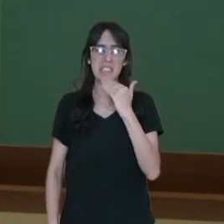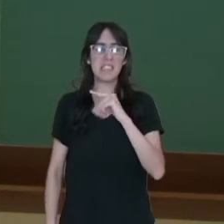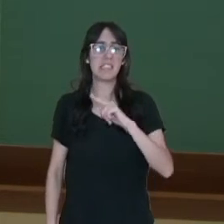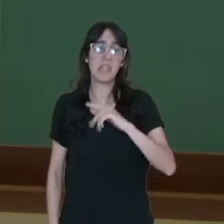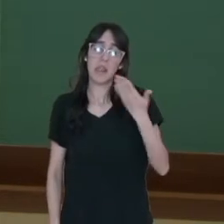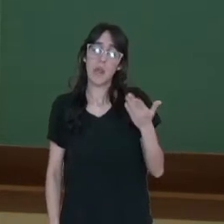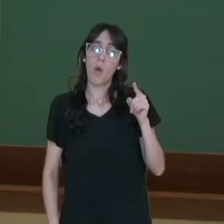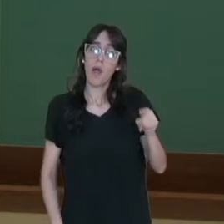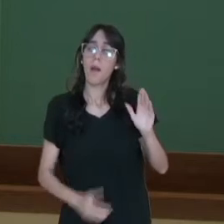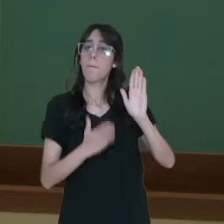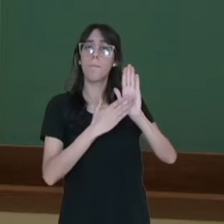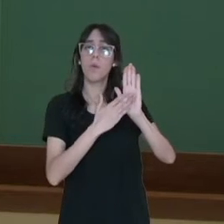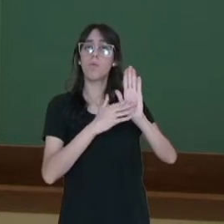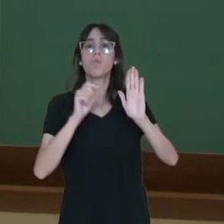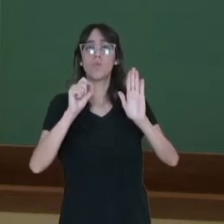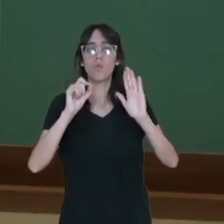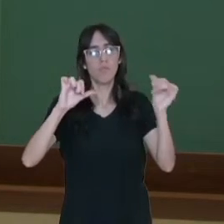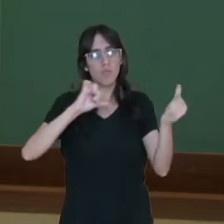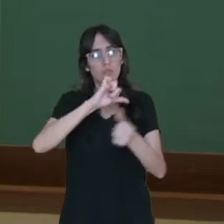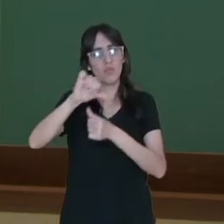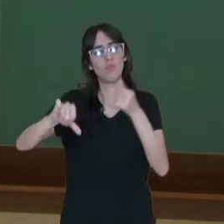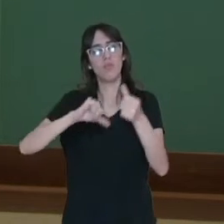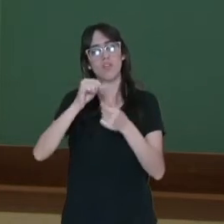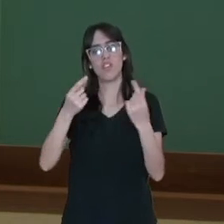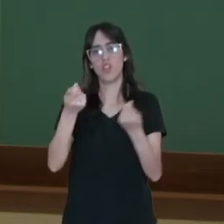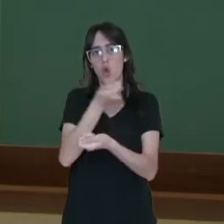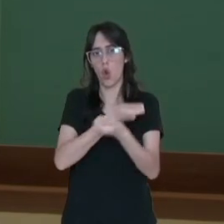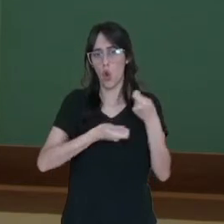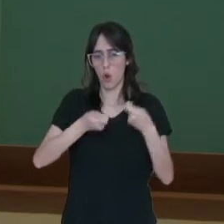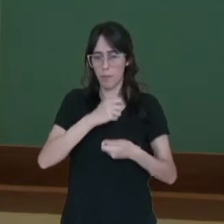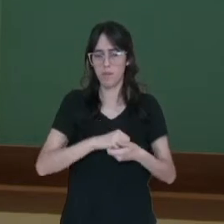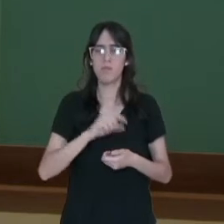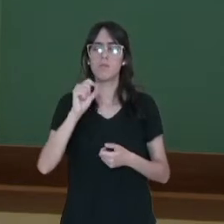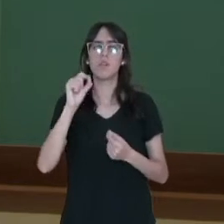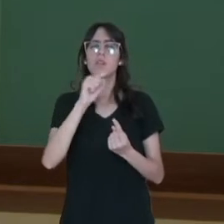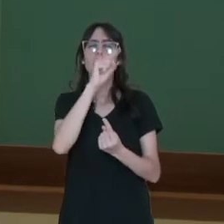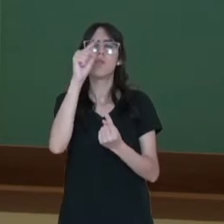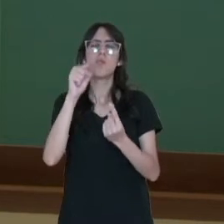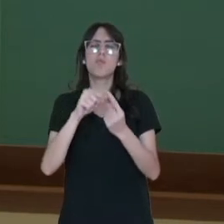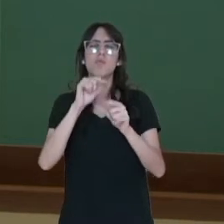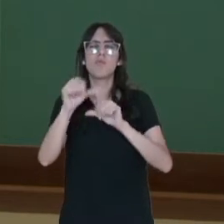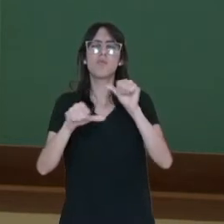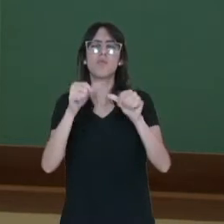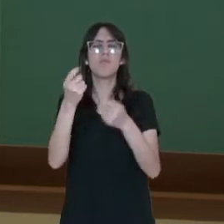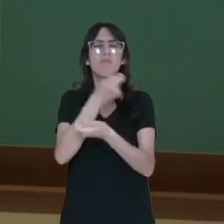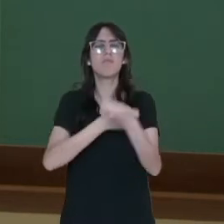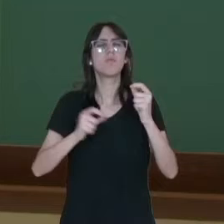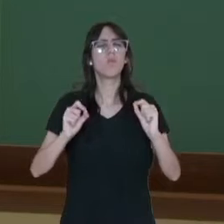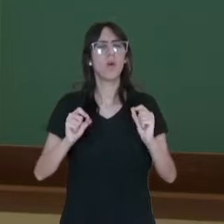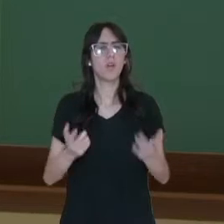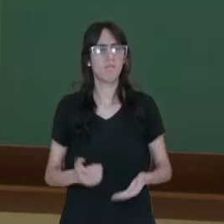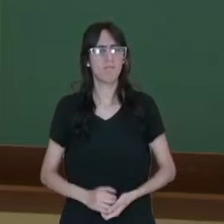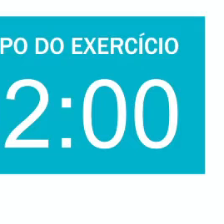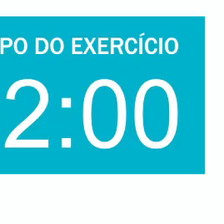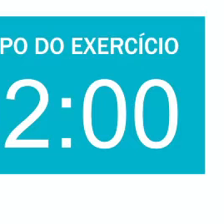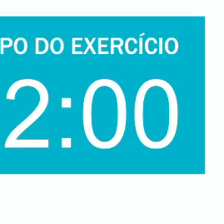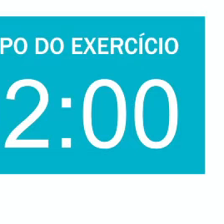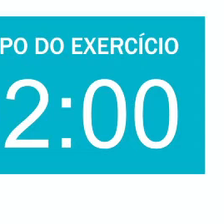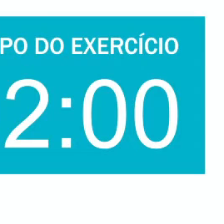das propostas foi a perestroika. Qual era o objetivo da perestroika?